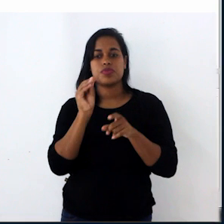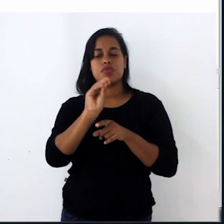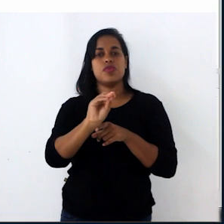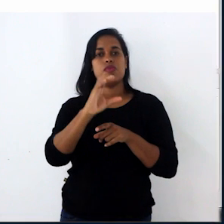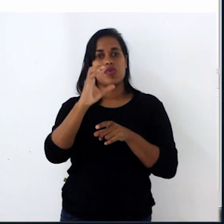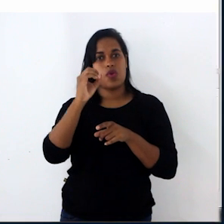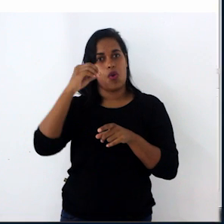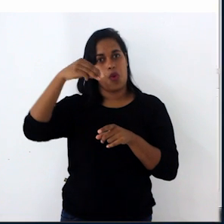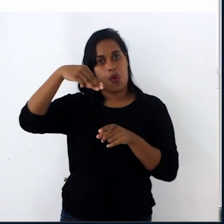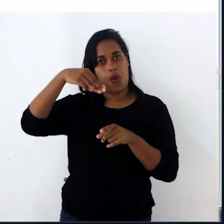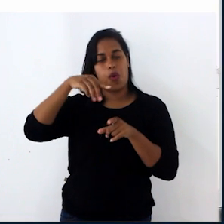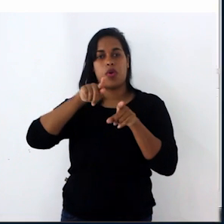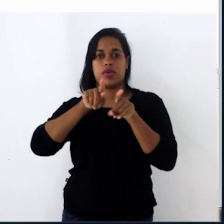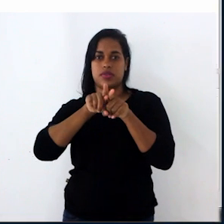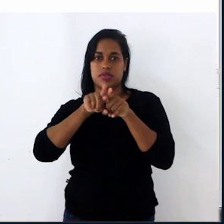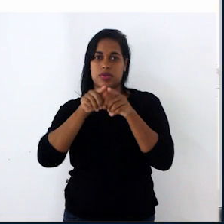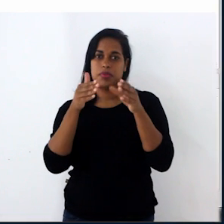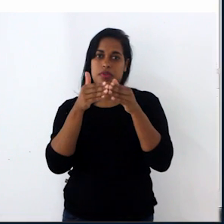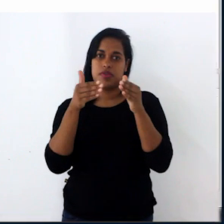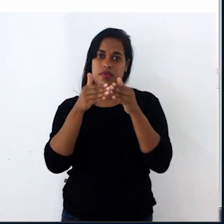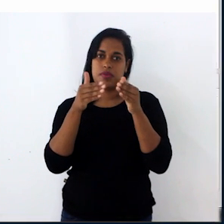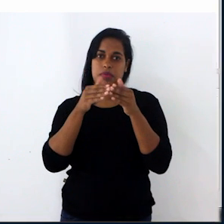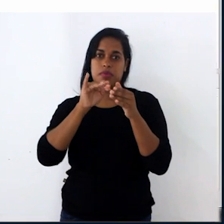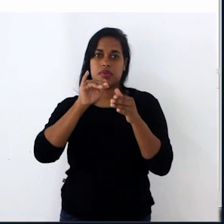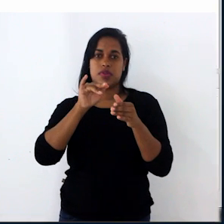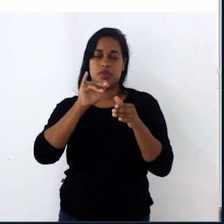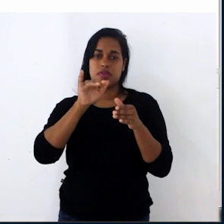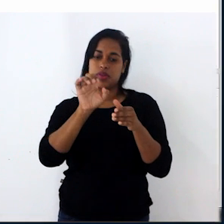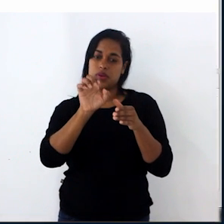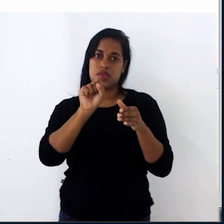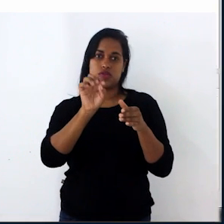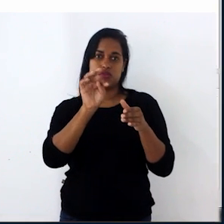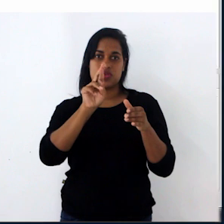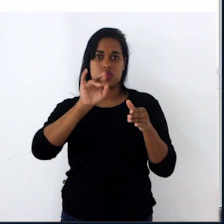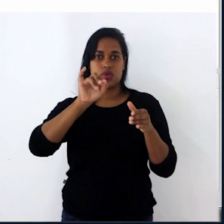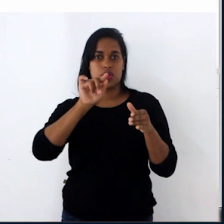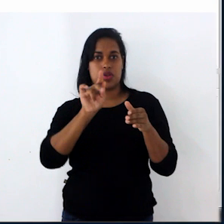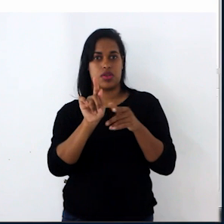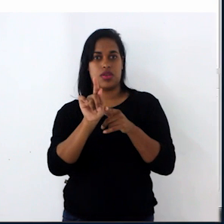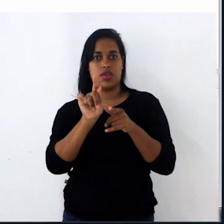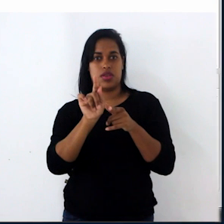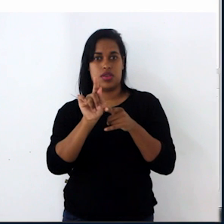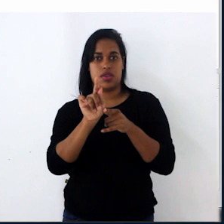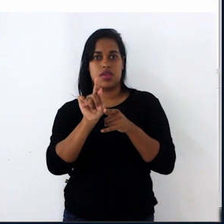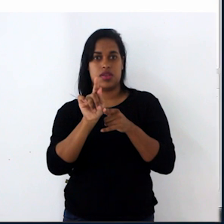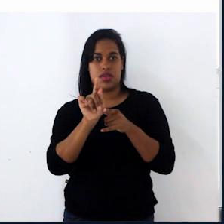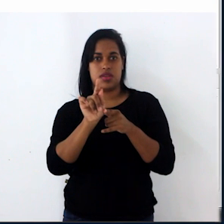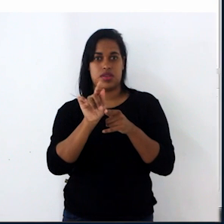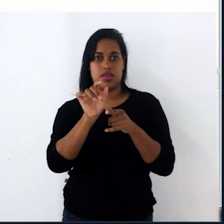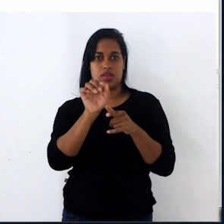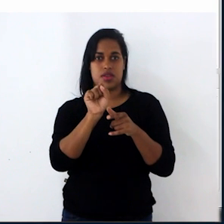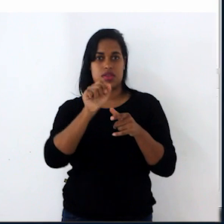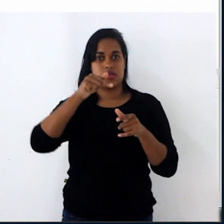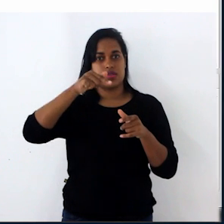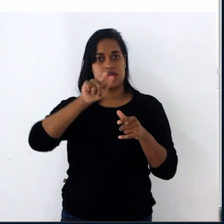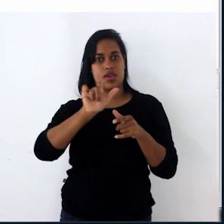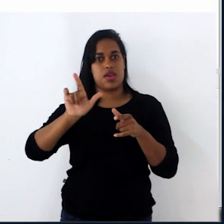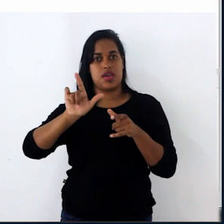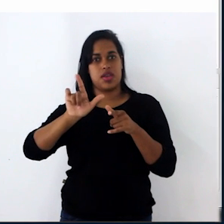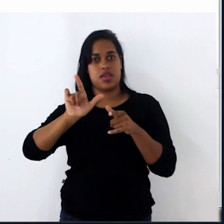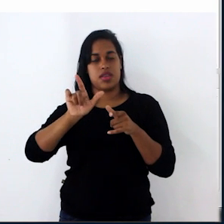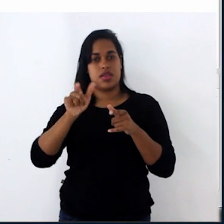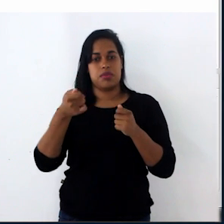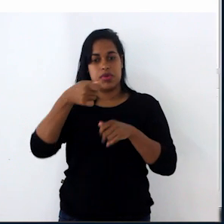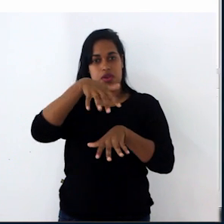com, e vai pedir uma string, vai pedir um comando SQL para